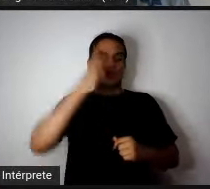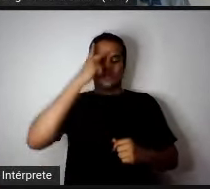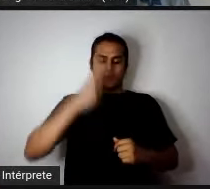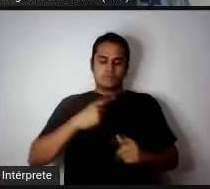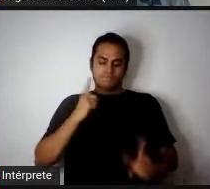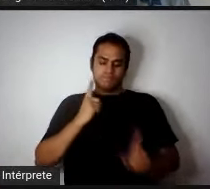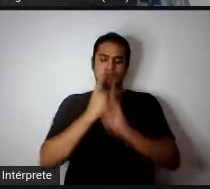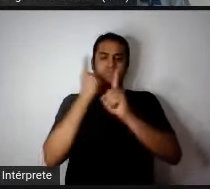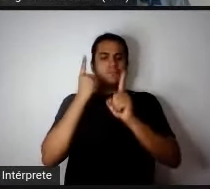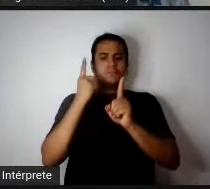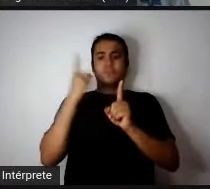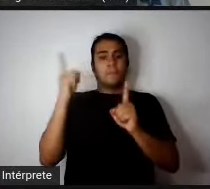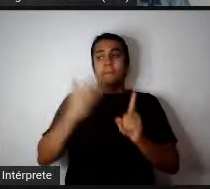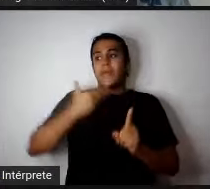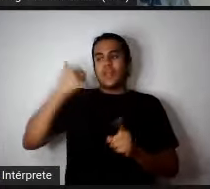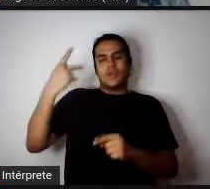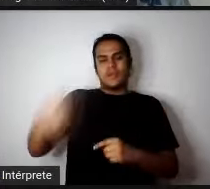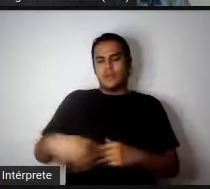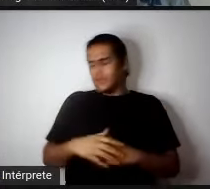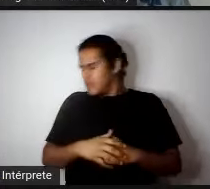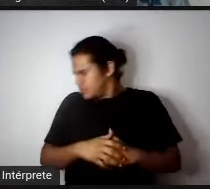maneira possível.